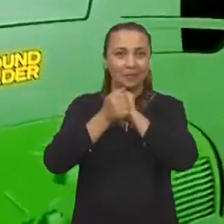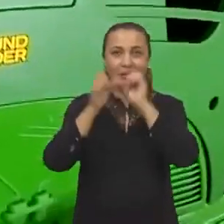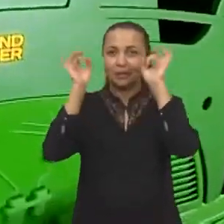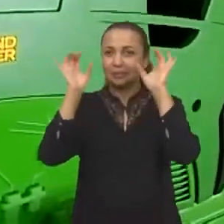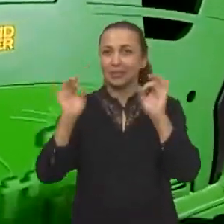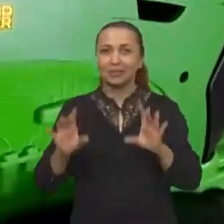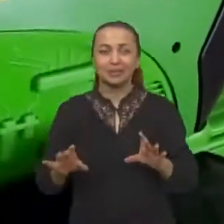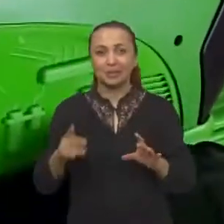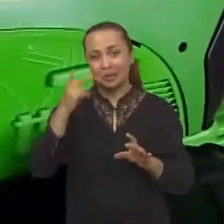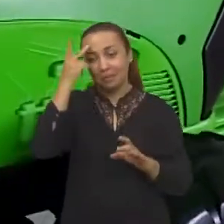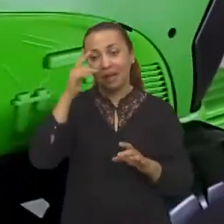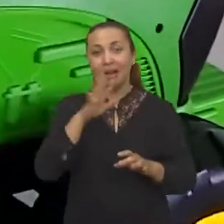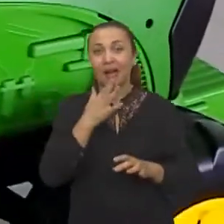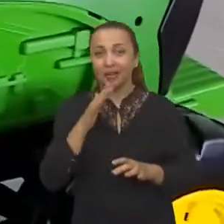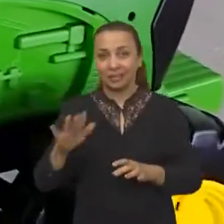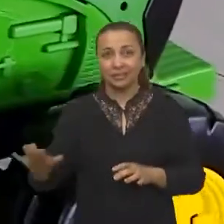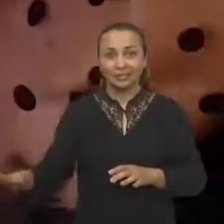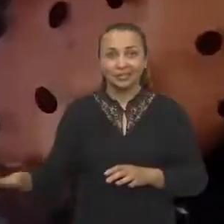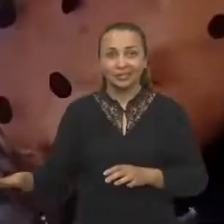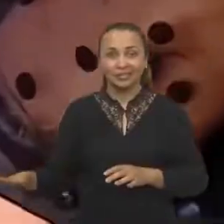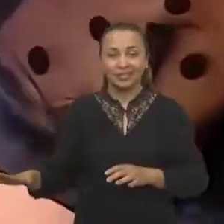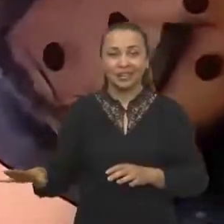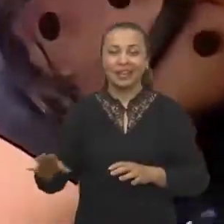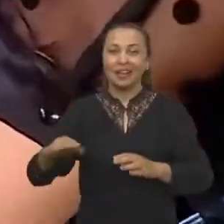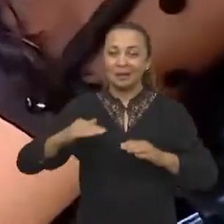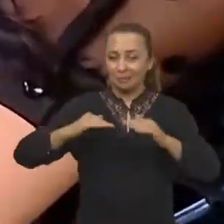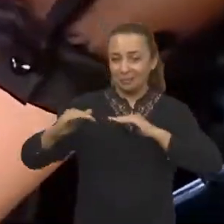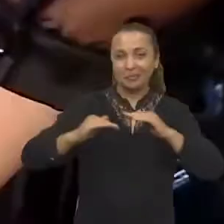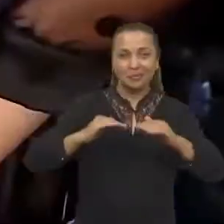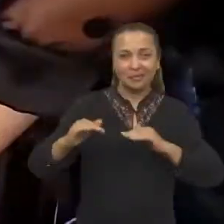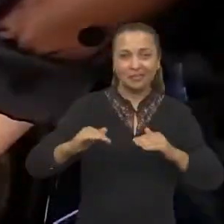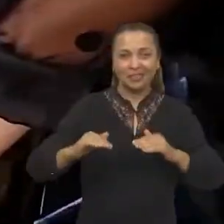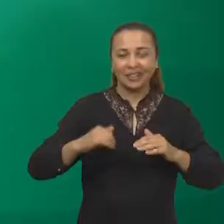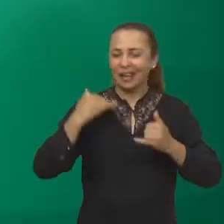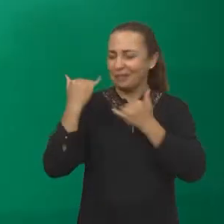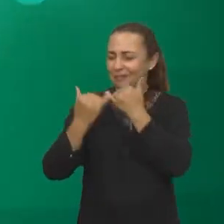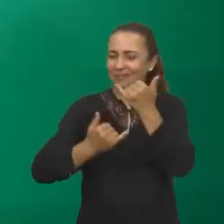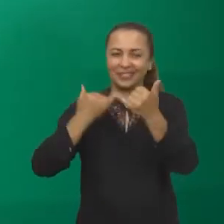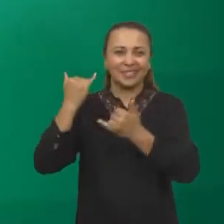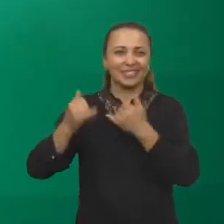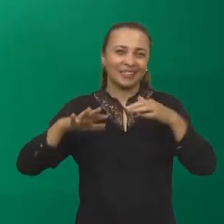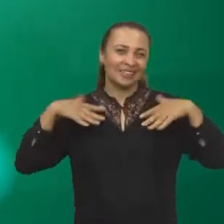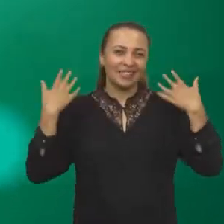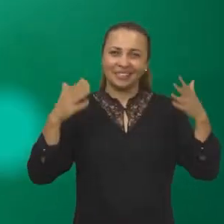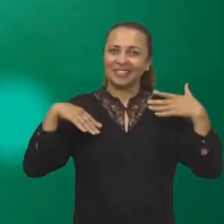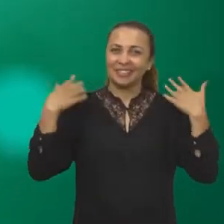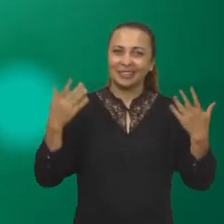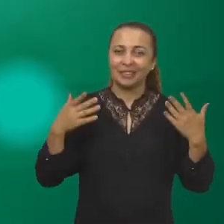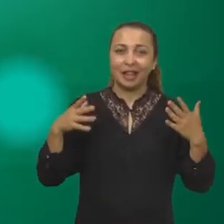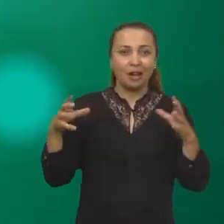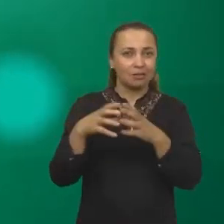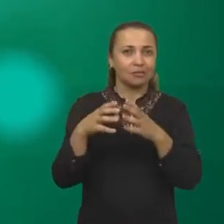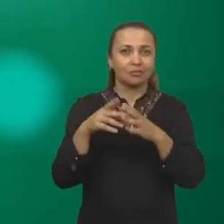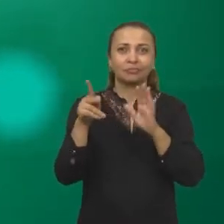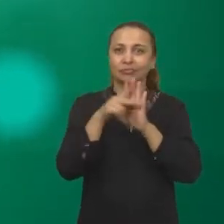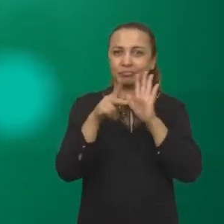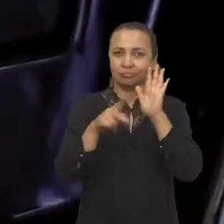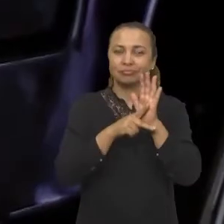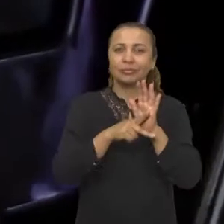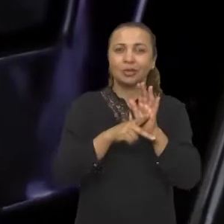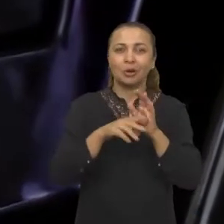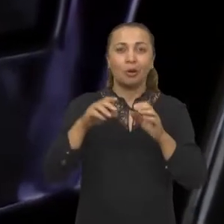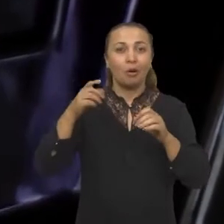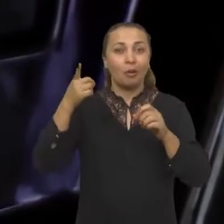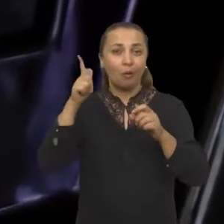carrinho adaptado especialmente para elas, essas crianças se locomovem e se divertem. Esse grupo participa do